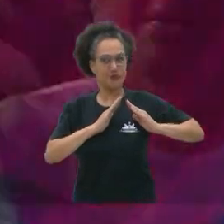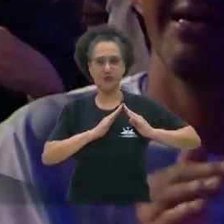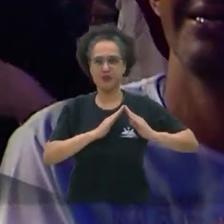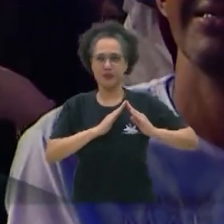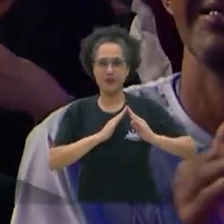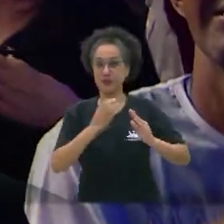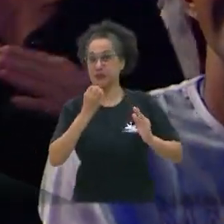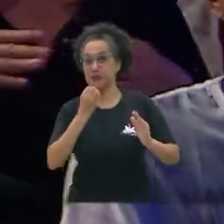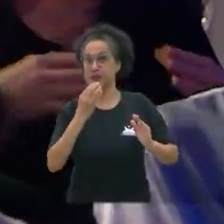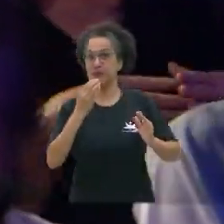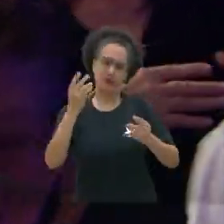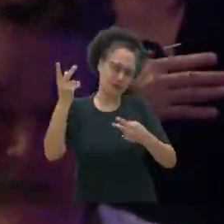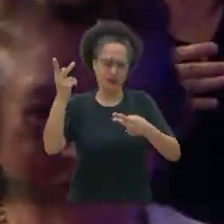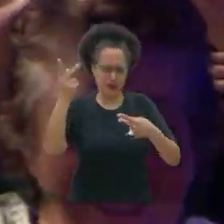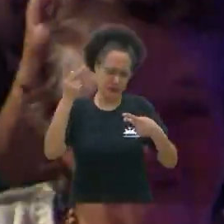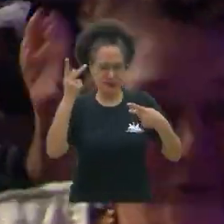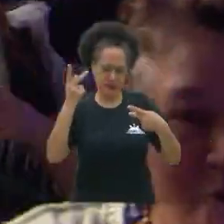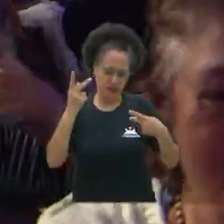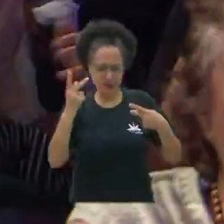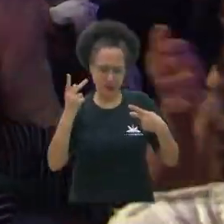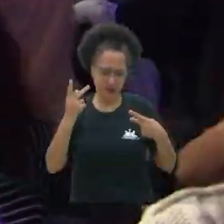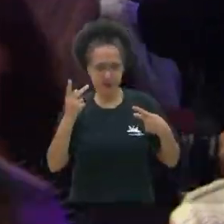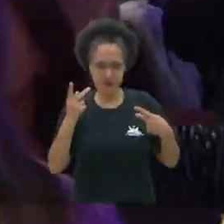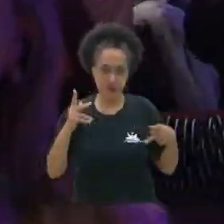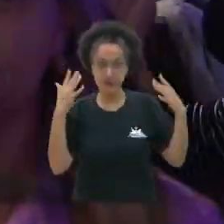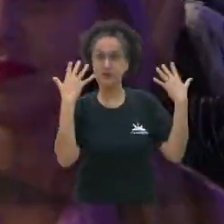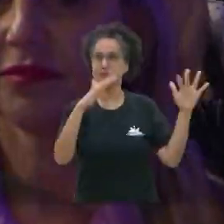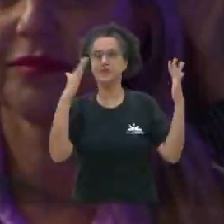teu lar. Lá, ó. Seja bem-vindo,